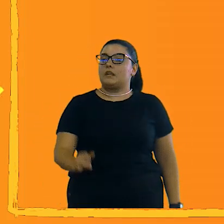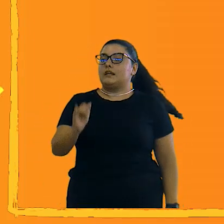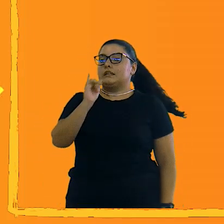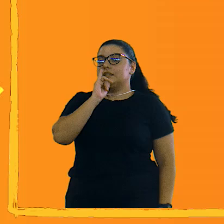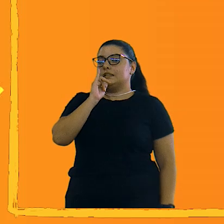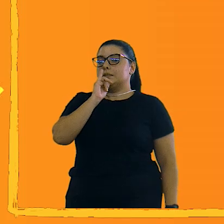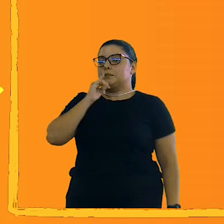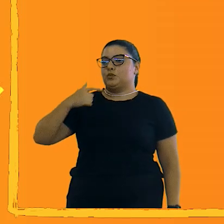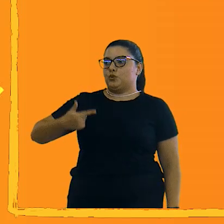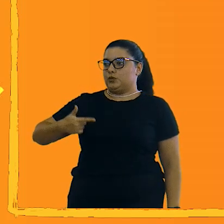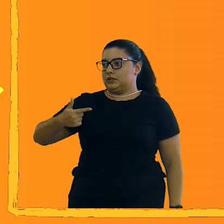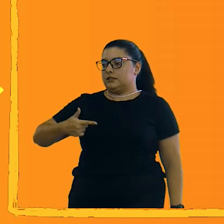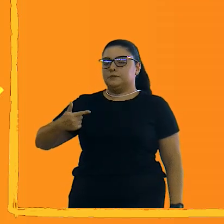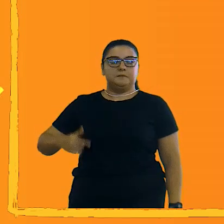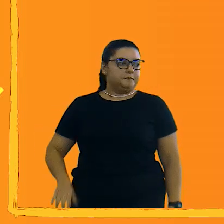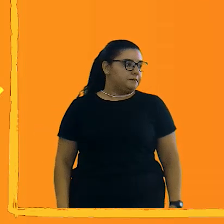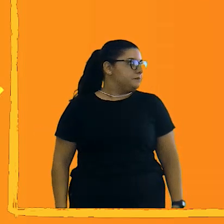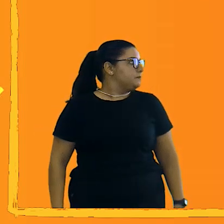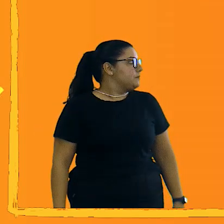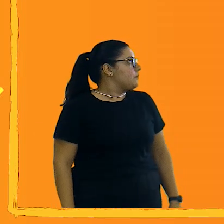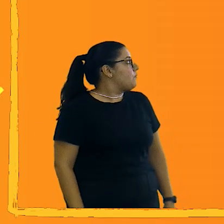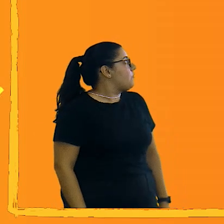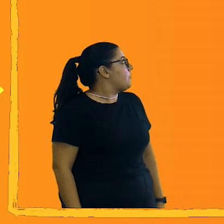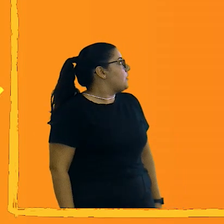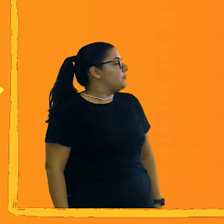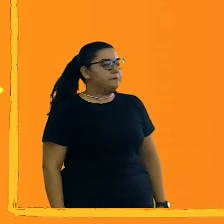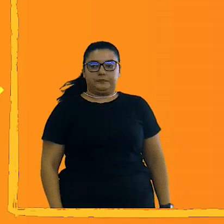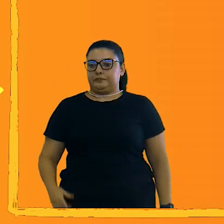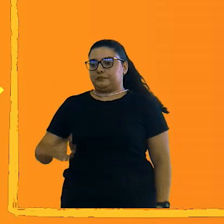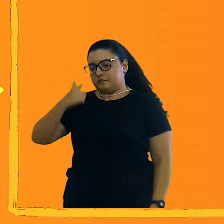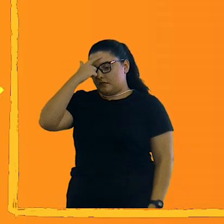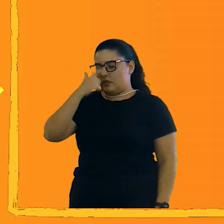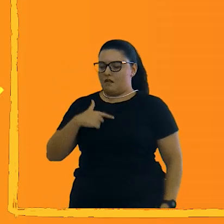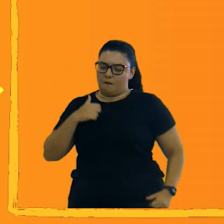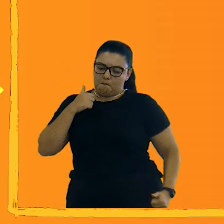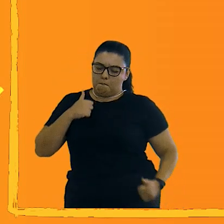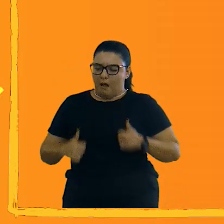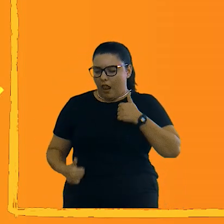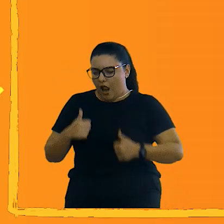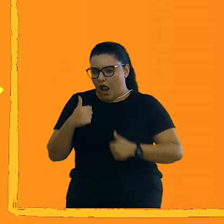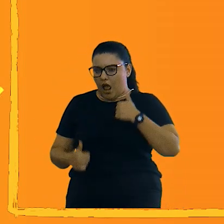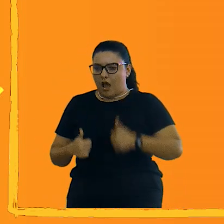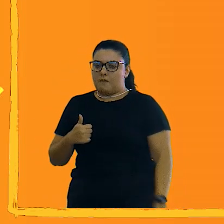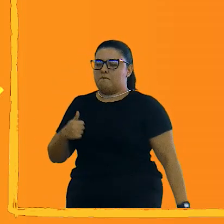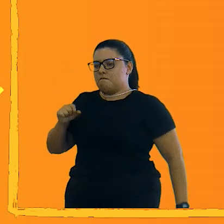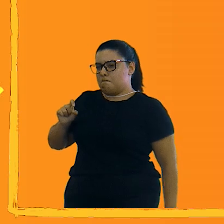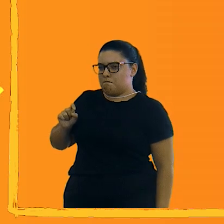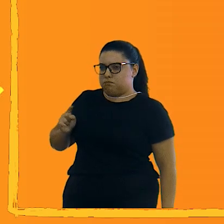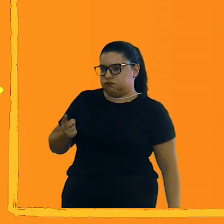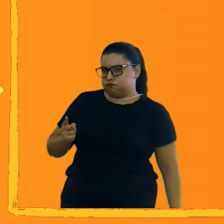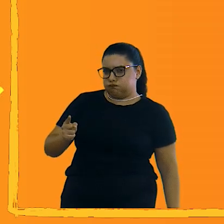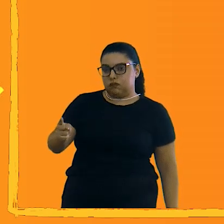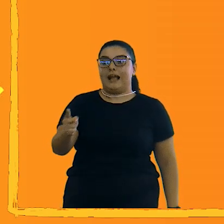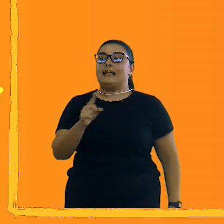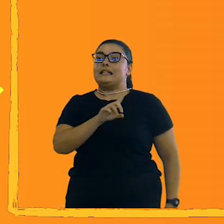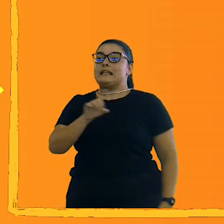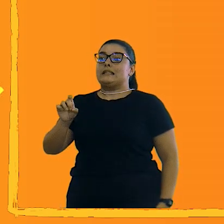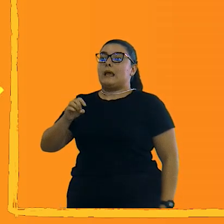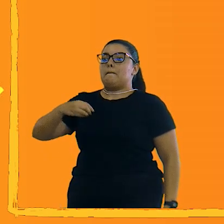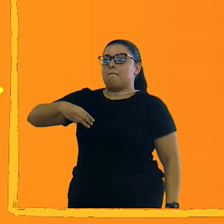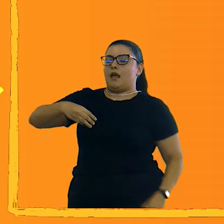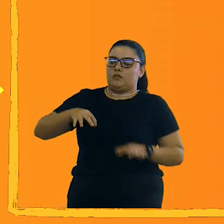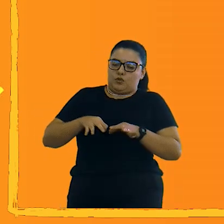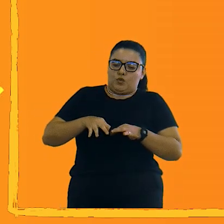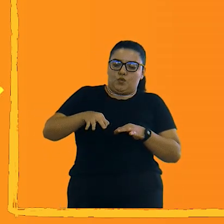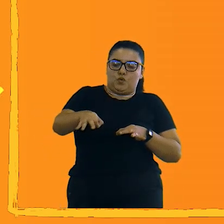exemplo vamos ver um exemplo um atleta amador percorre 100 m de uma pista